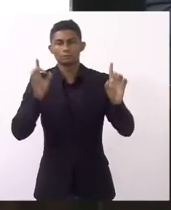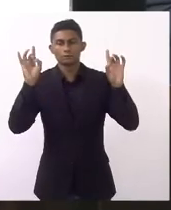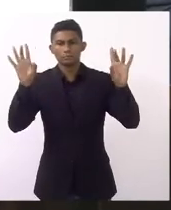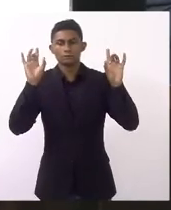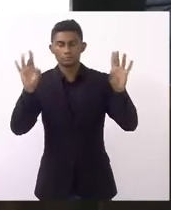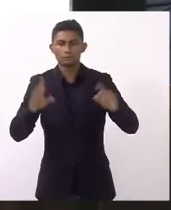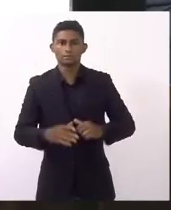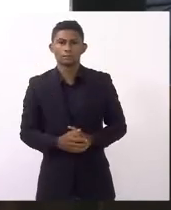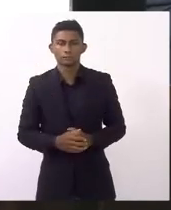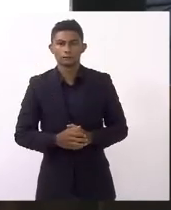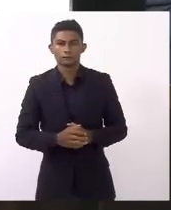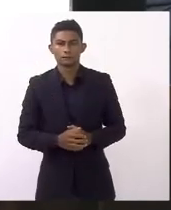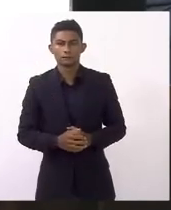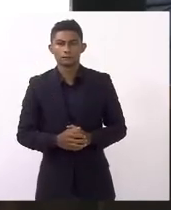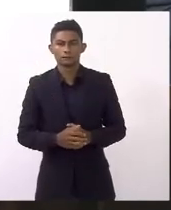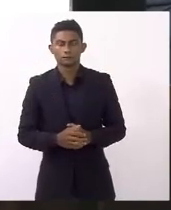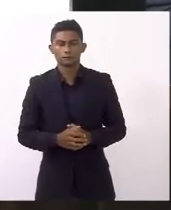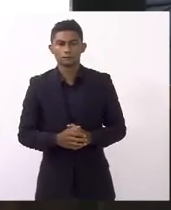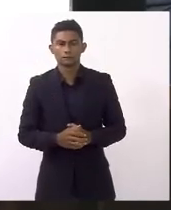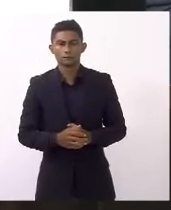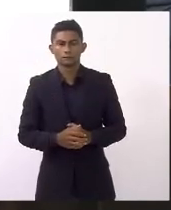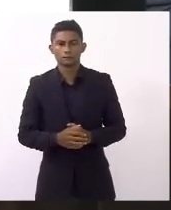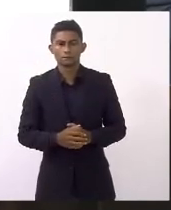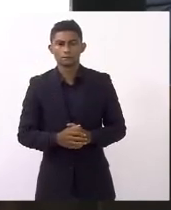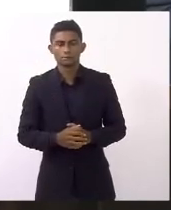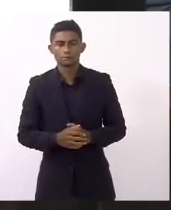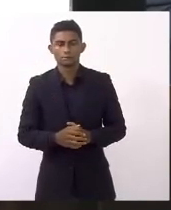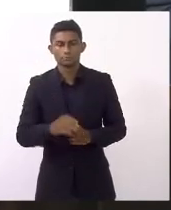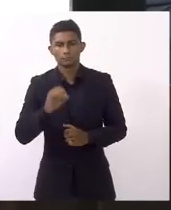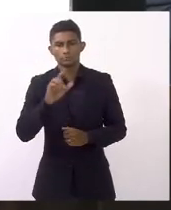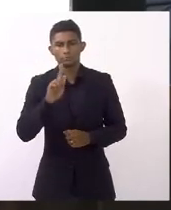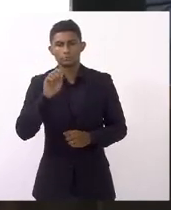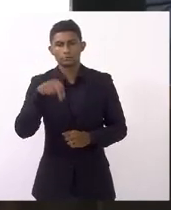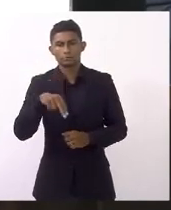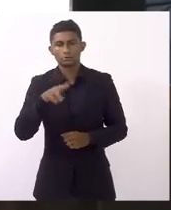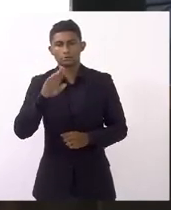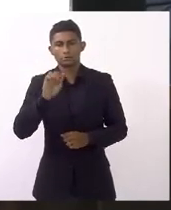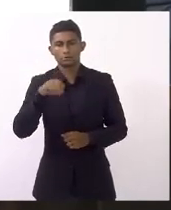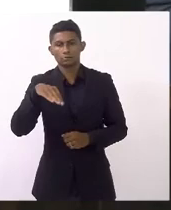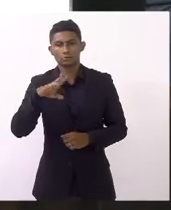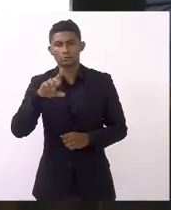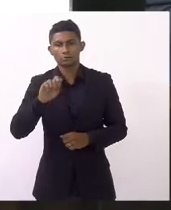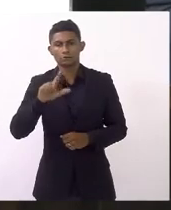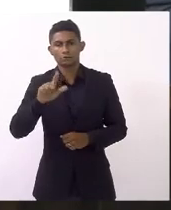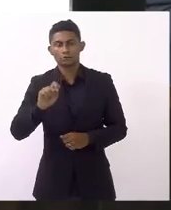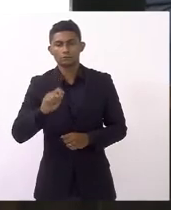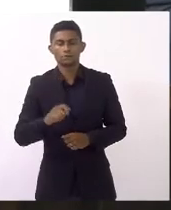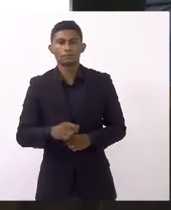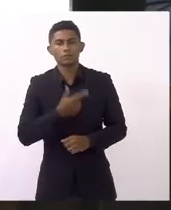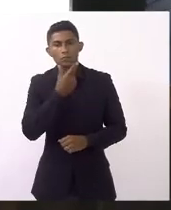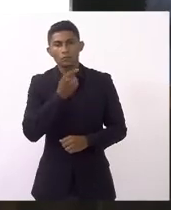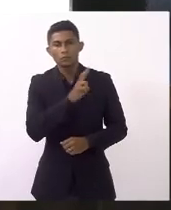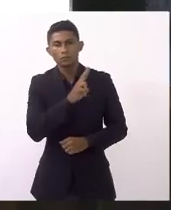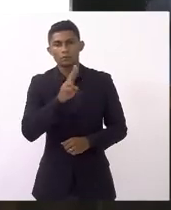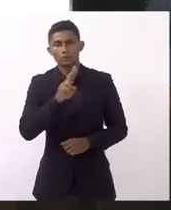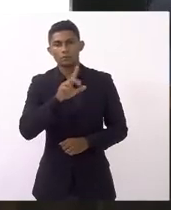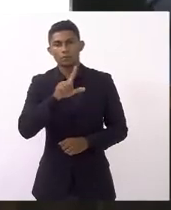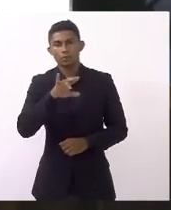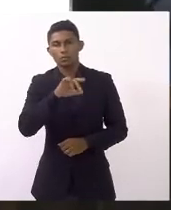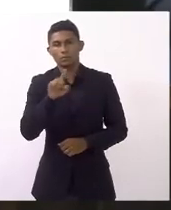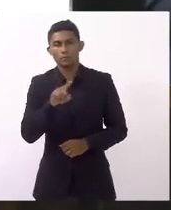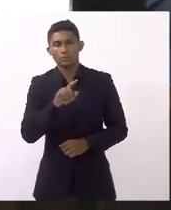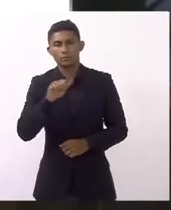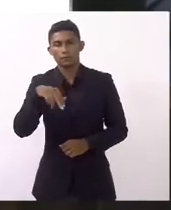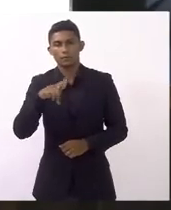especial ao Comendador Ogan bambala Luiz Angelo da